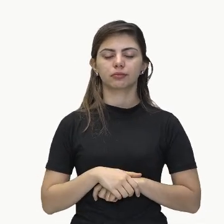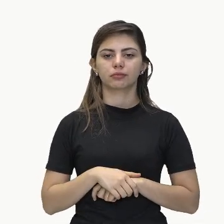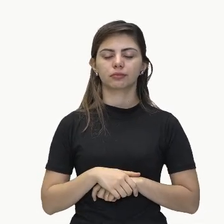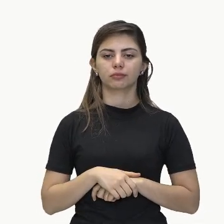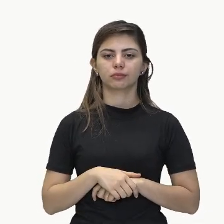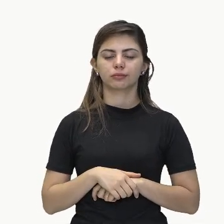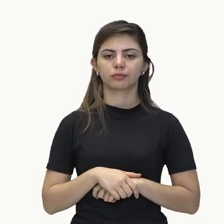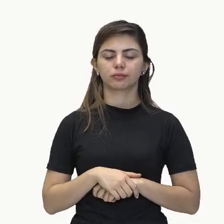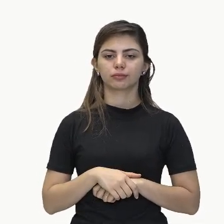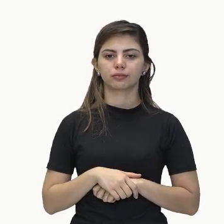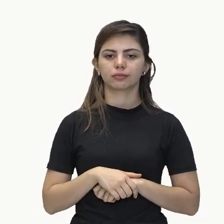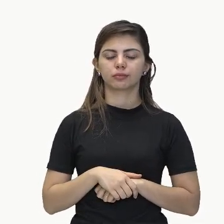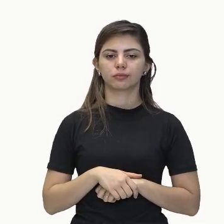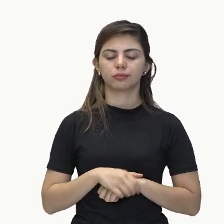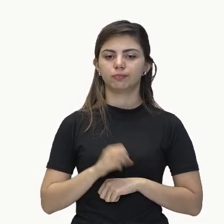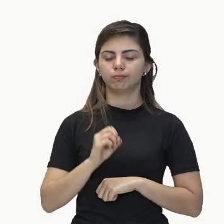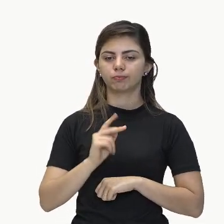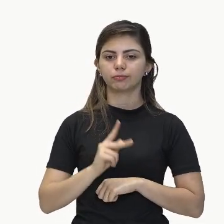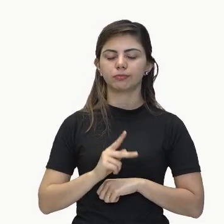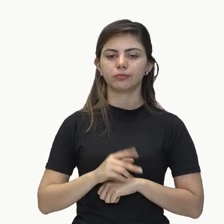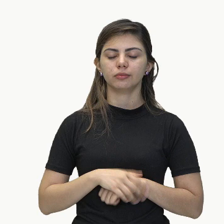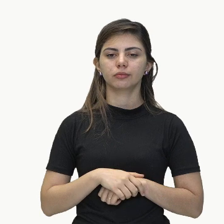6. Ok?